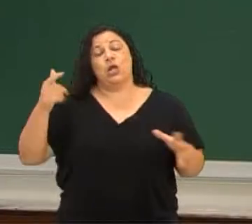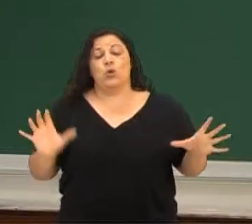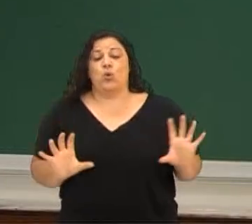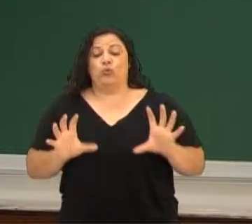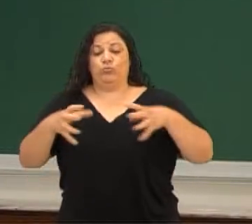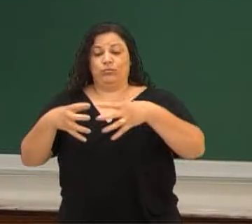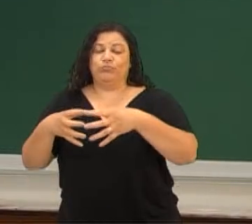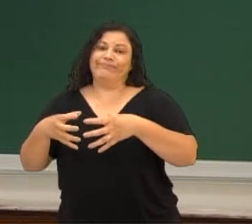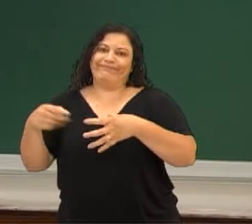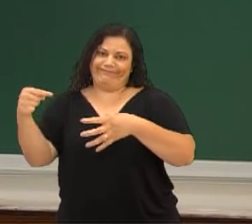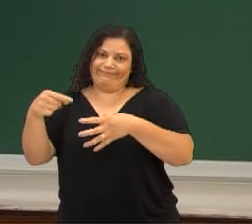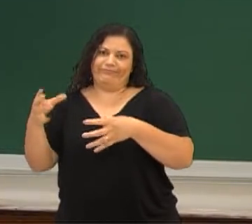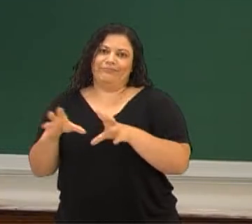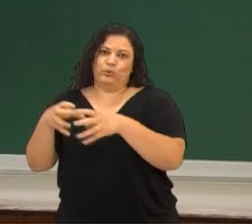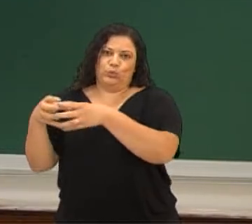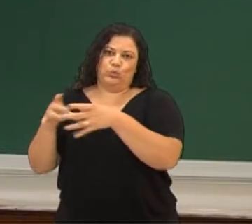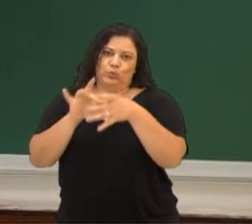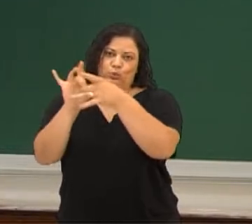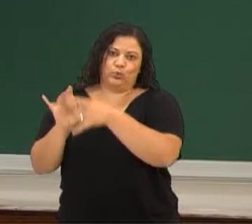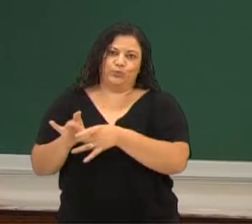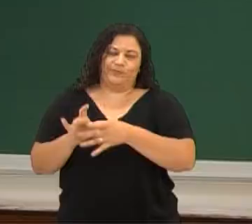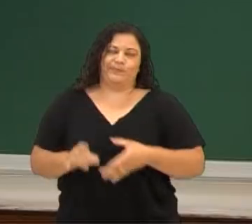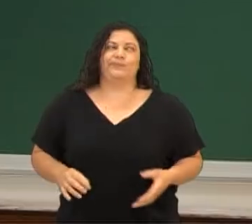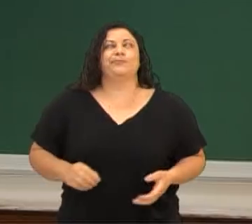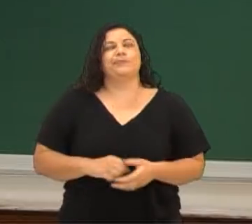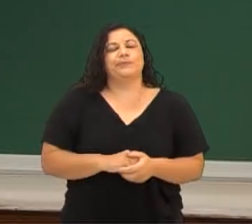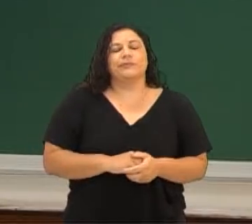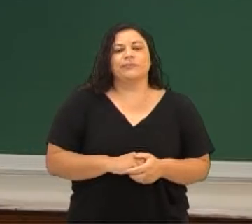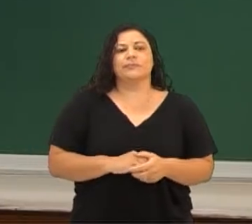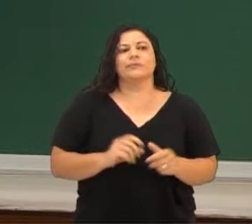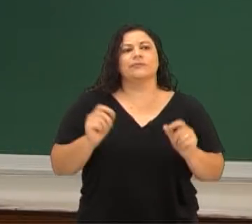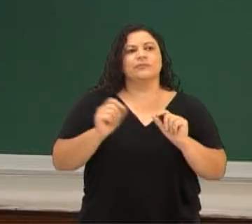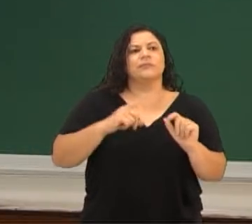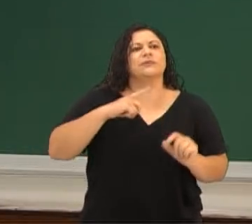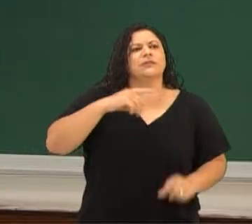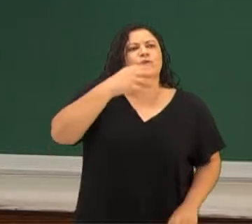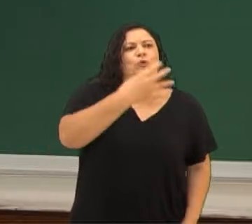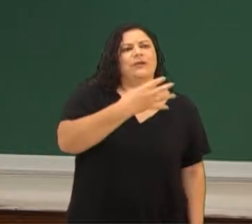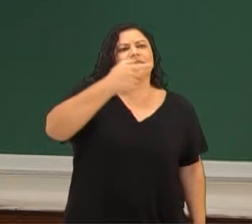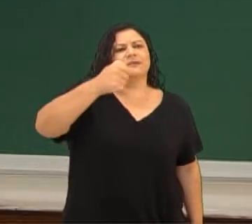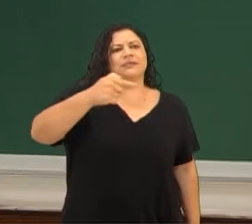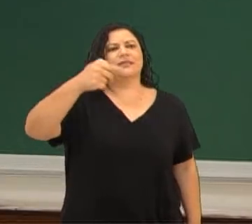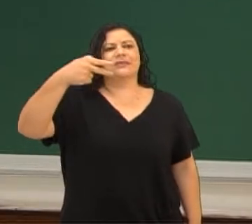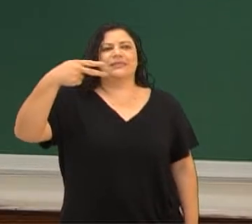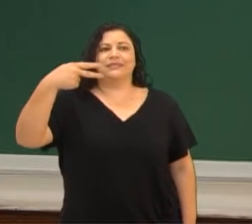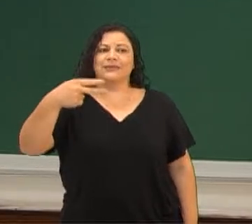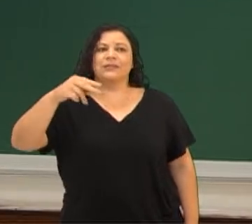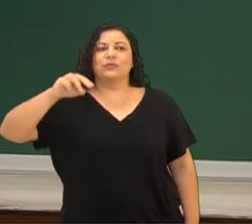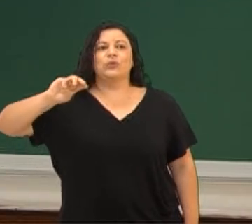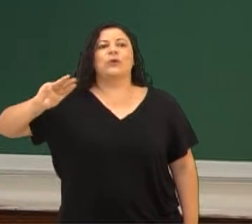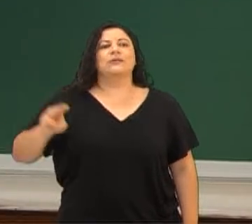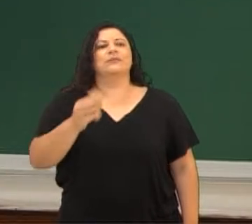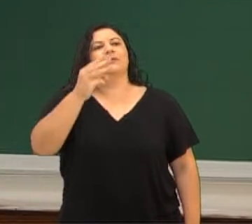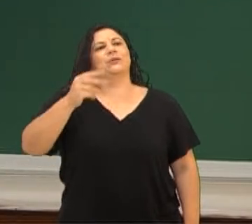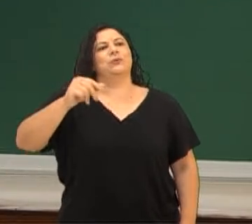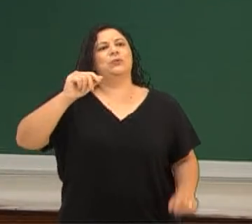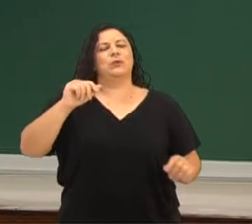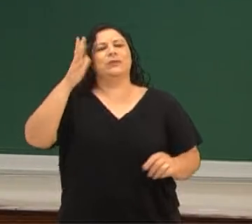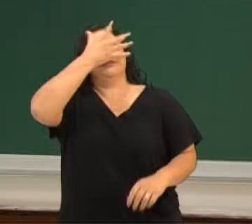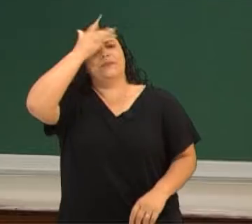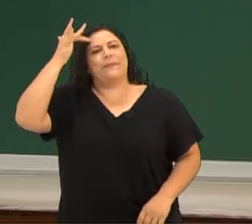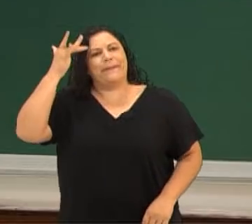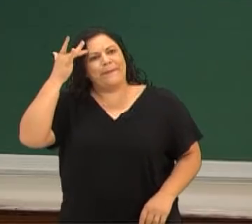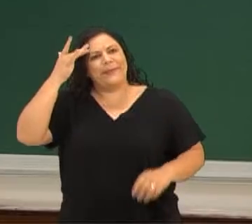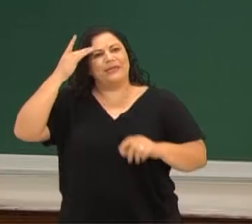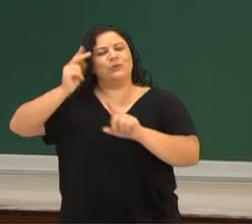muita gente. As áreas urbanas na África contêm 472 milhões de habitantes. Esse número duplicará